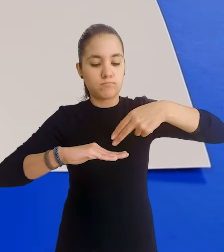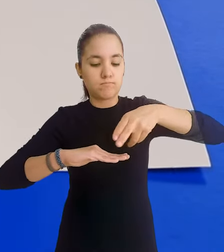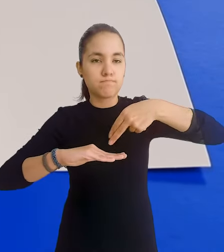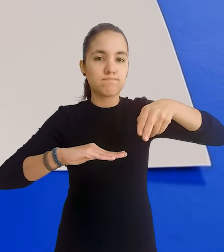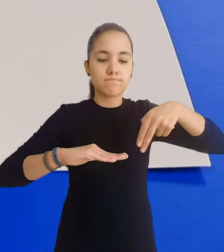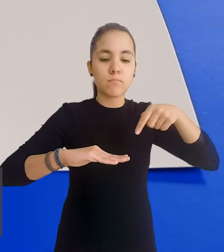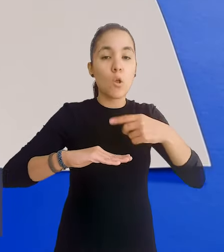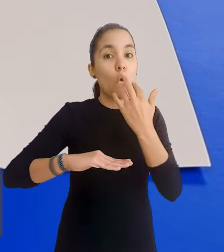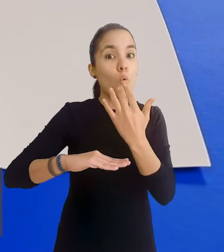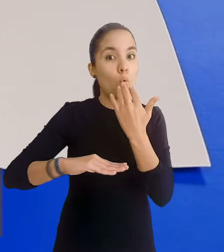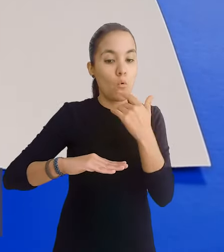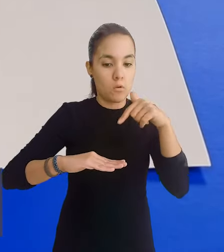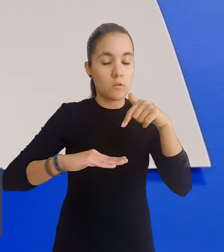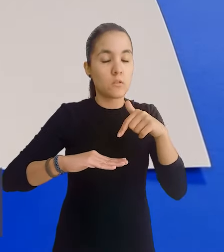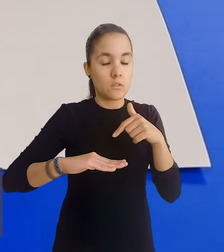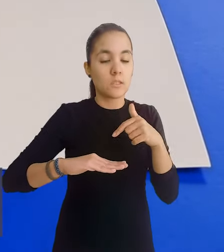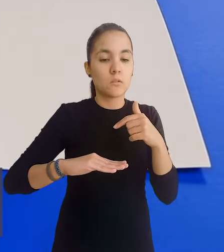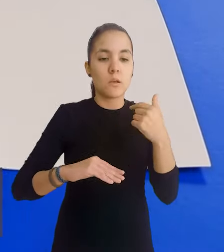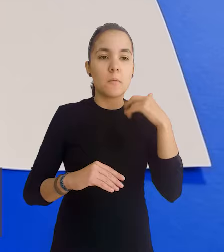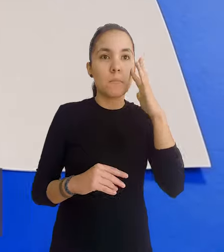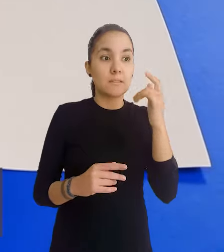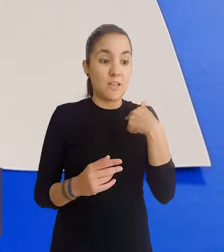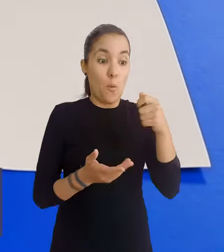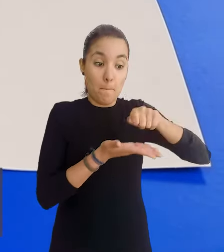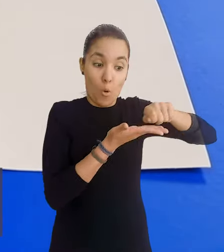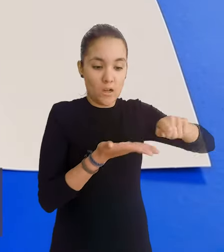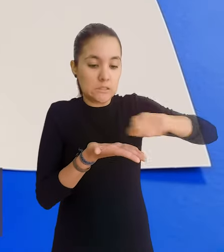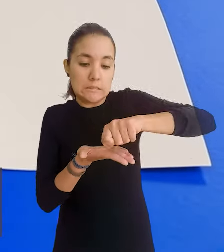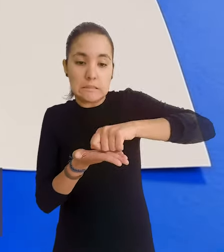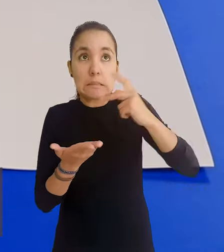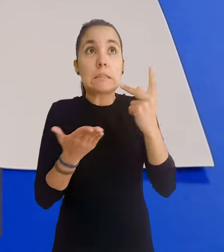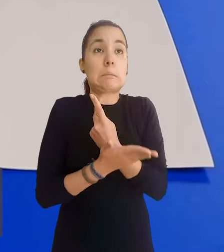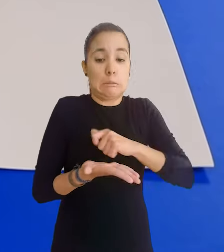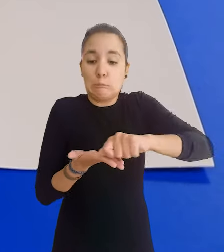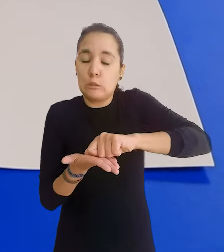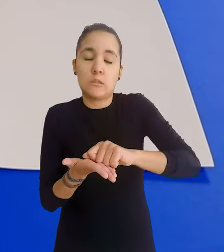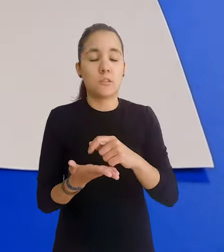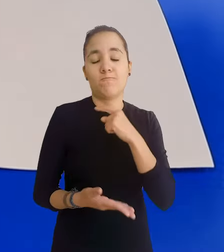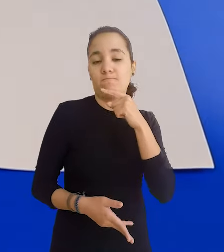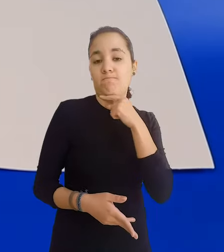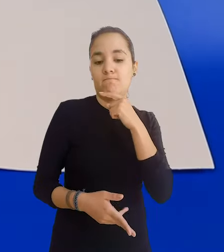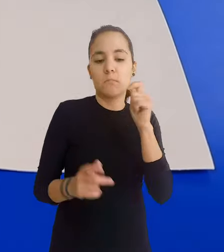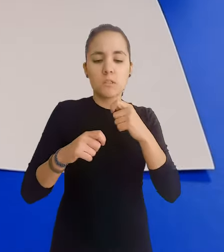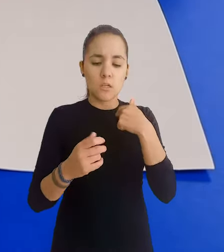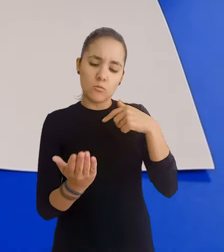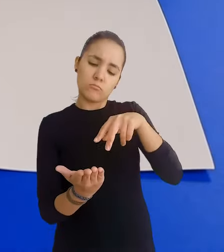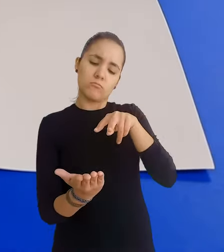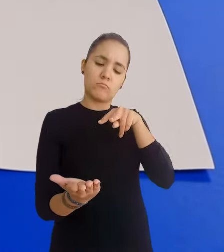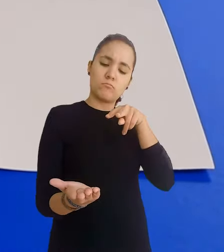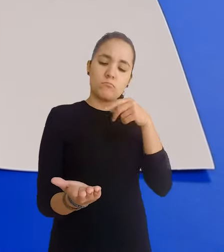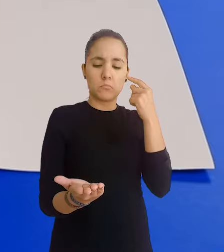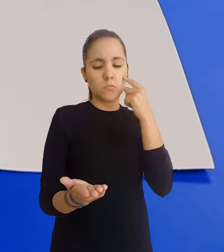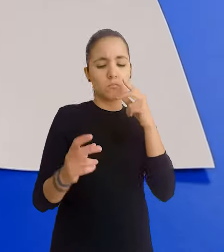esses materiais coloridos, especialmente tinta, não existe borracha. Então é bom você ir fazendo ali, delimitando seu campo,